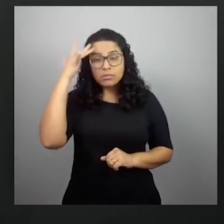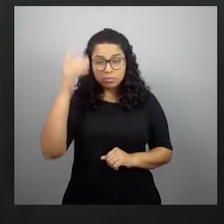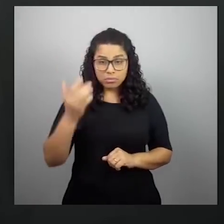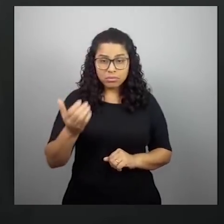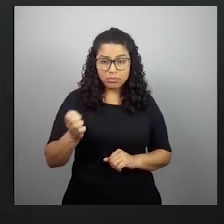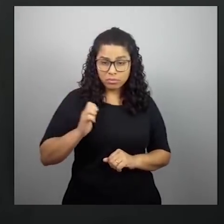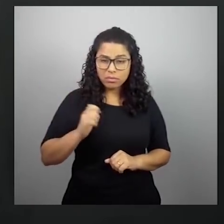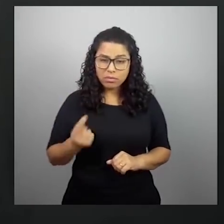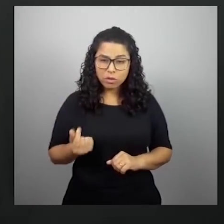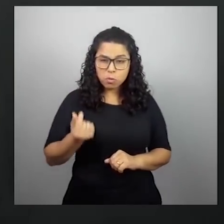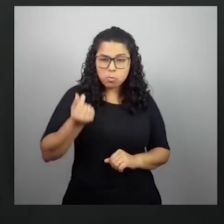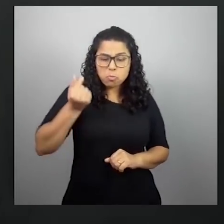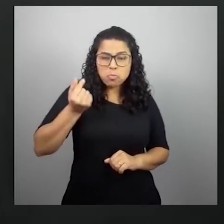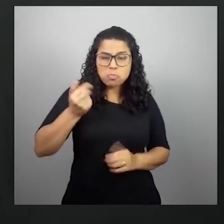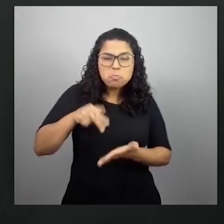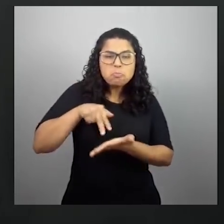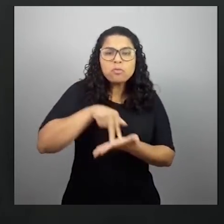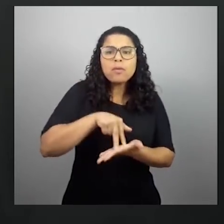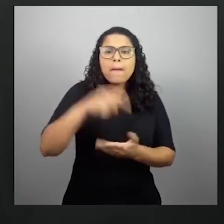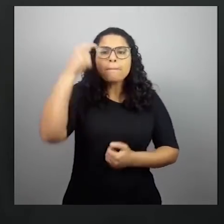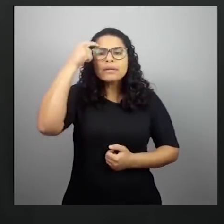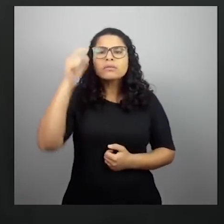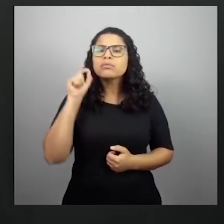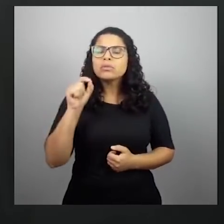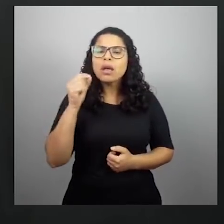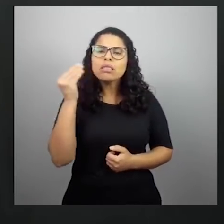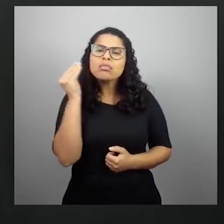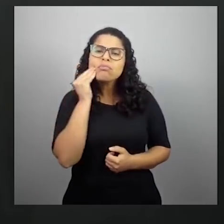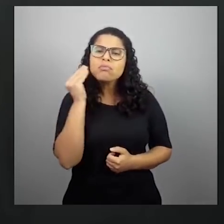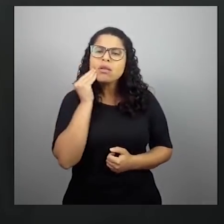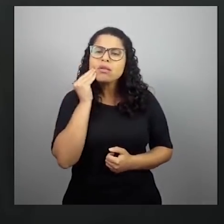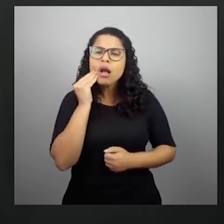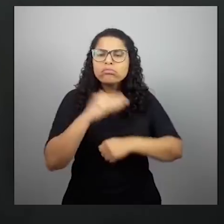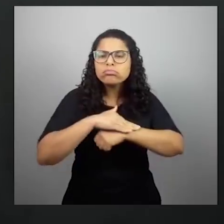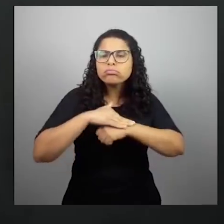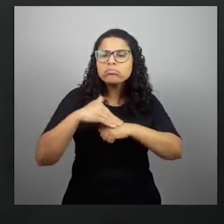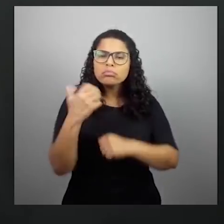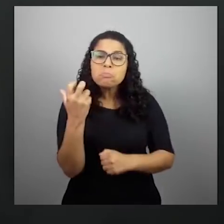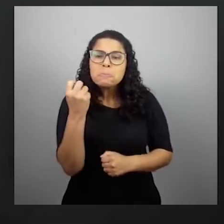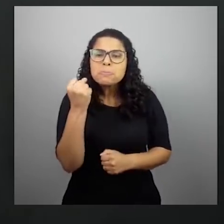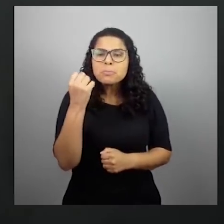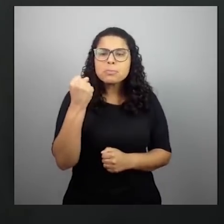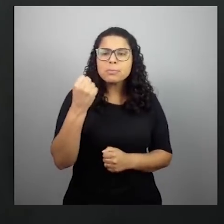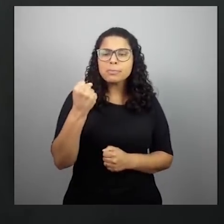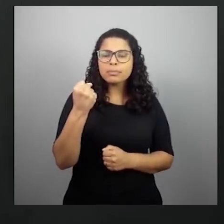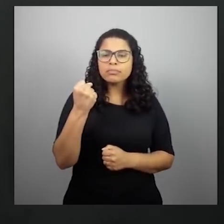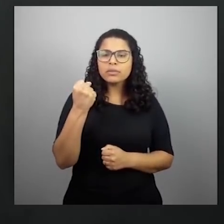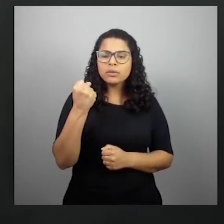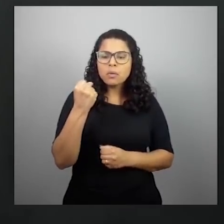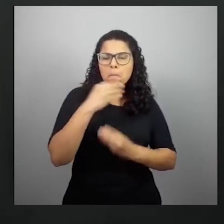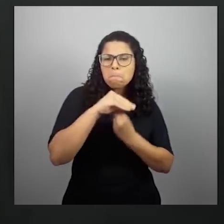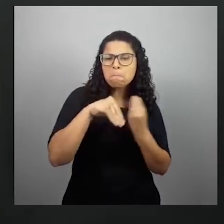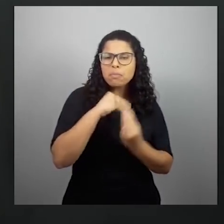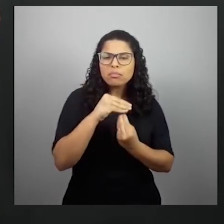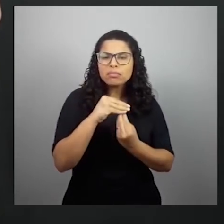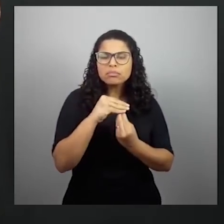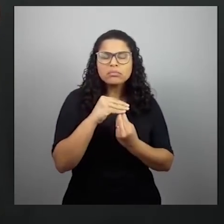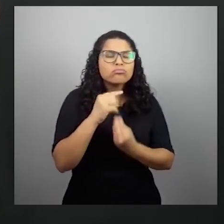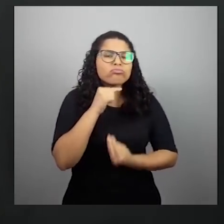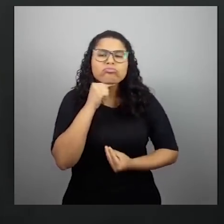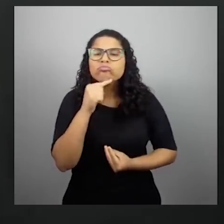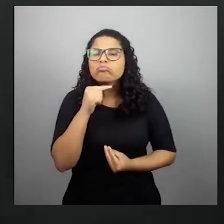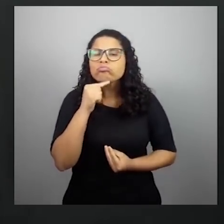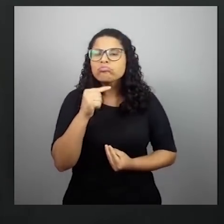diferentes, por exemplo, de embranquecer. Se falava muito isso no fim do XIX e no início do século XX, que a raça brasileira,